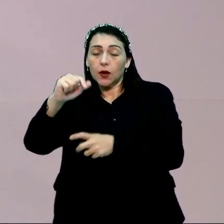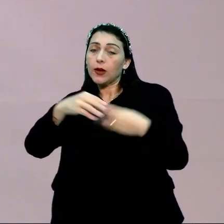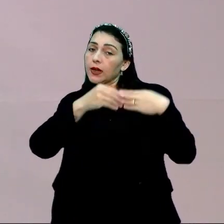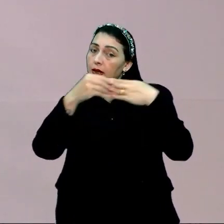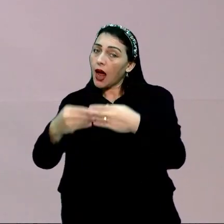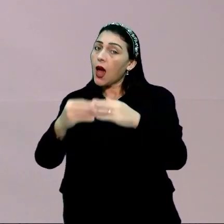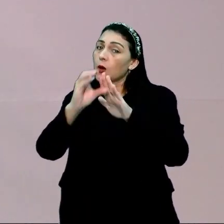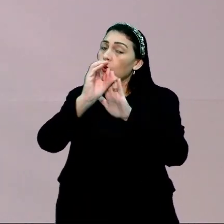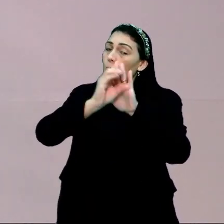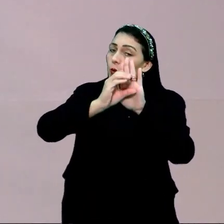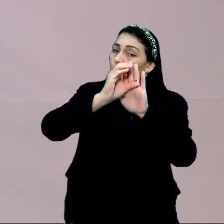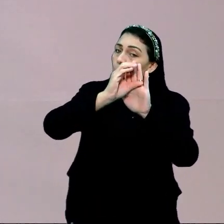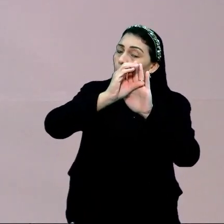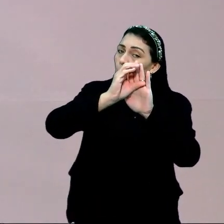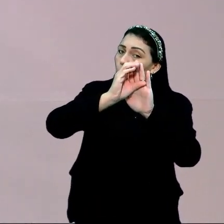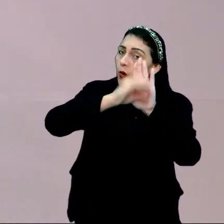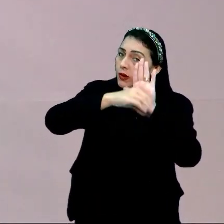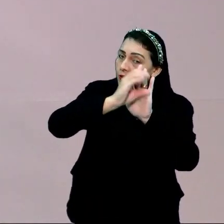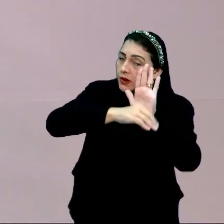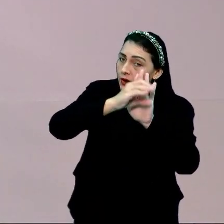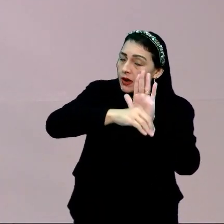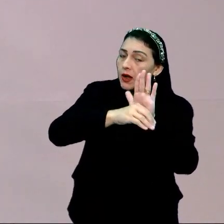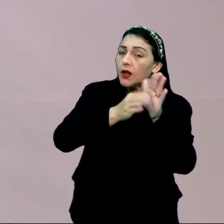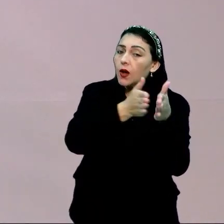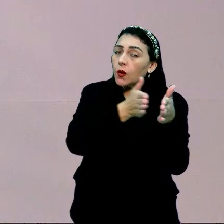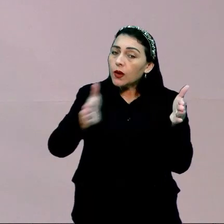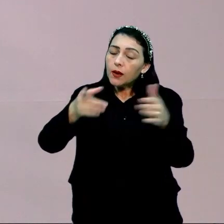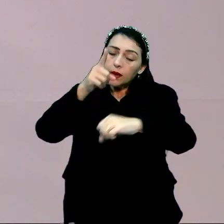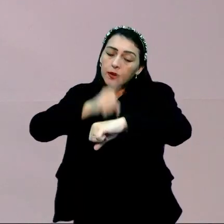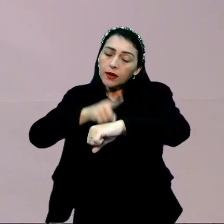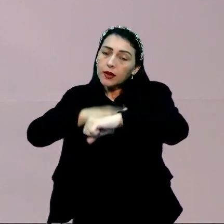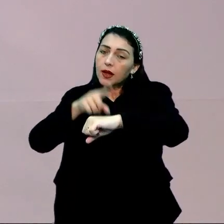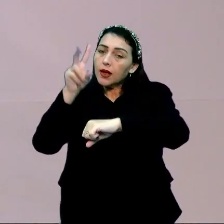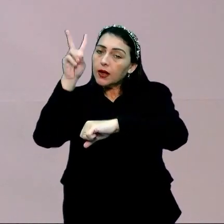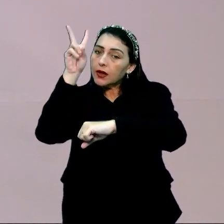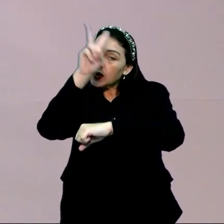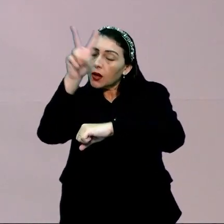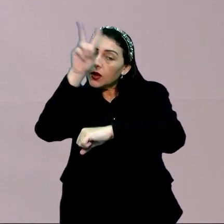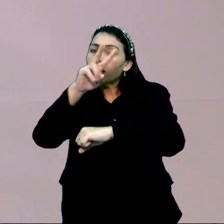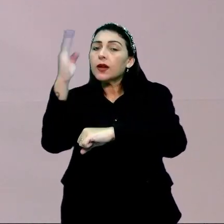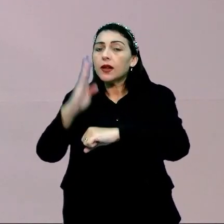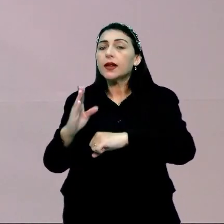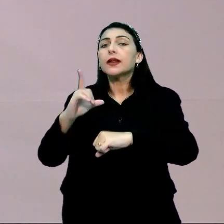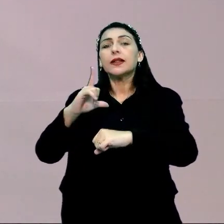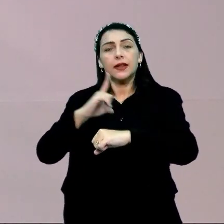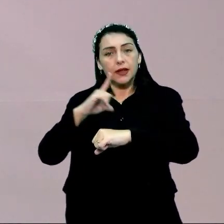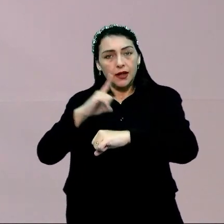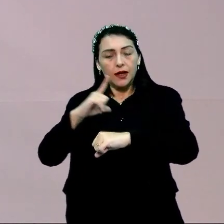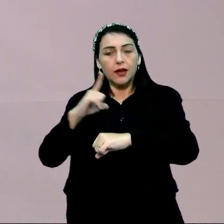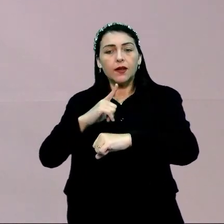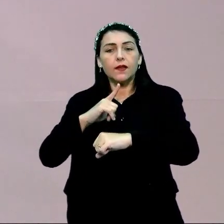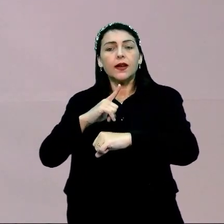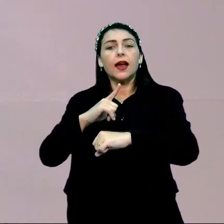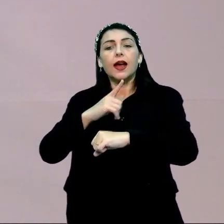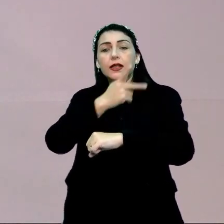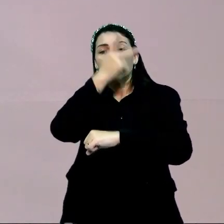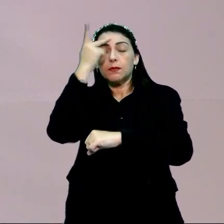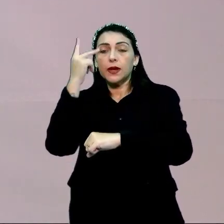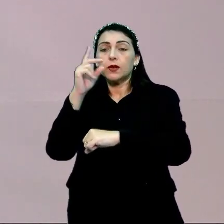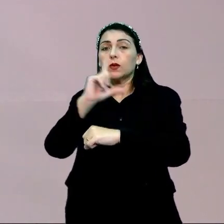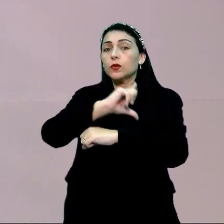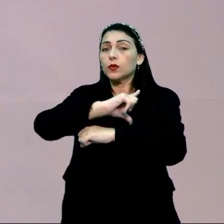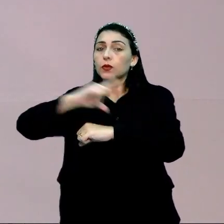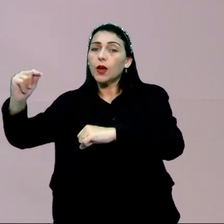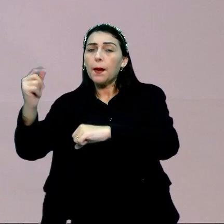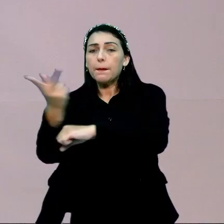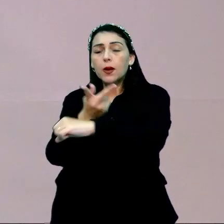que é imigração, que houve um período da história do Brasil em que houve uma emigração. As pessoas iam embora